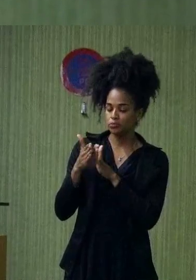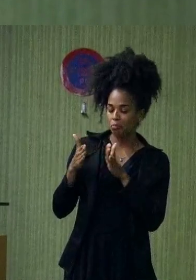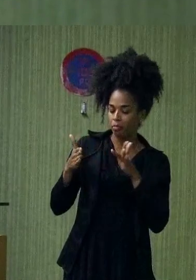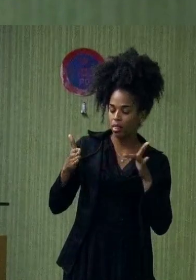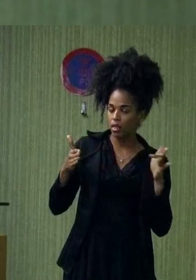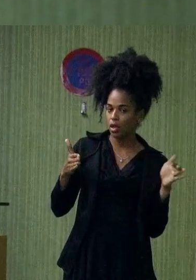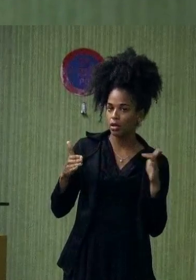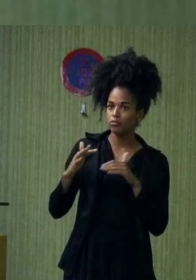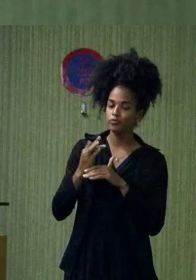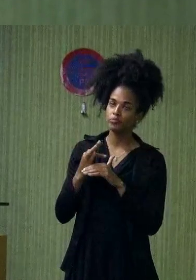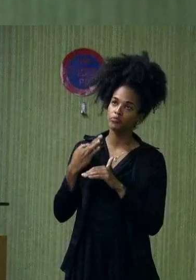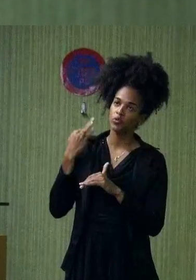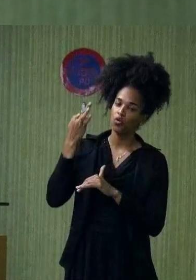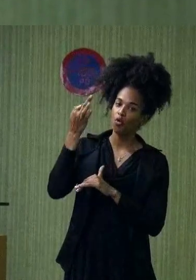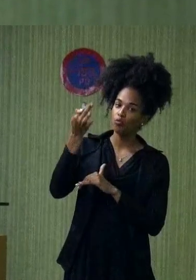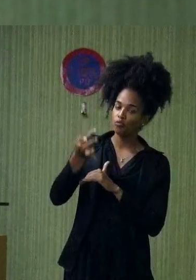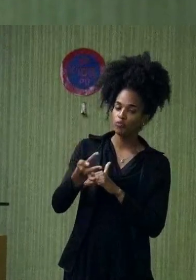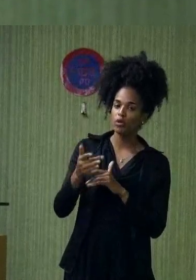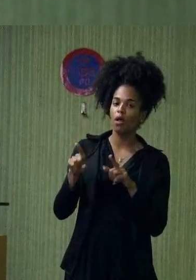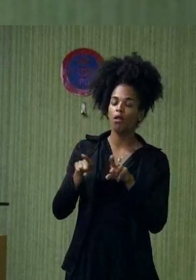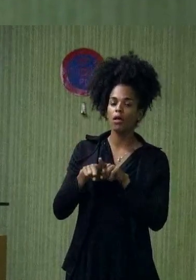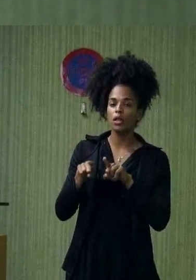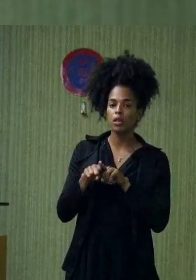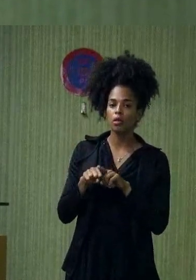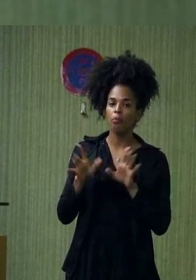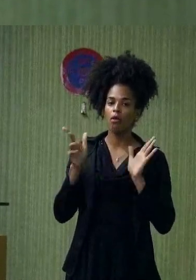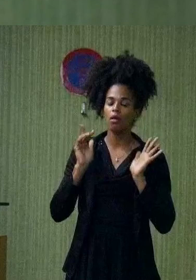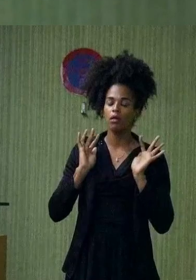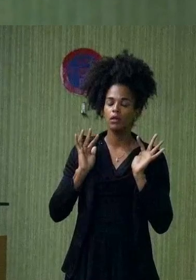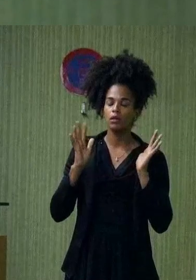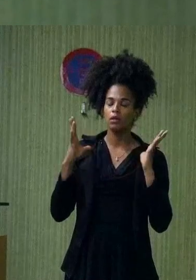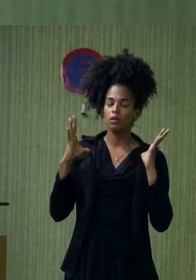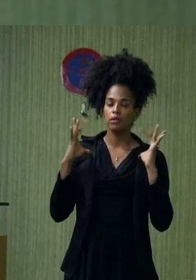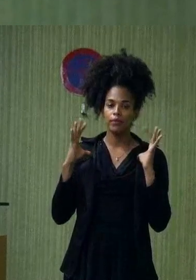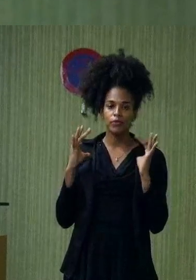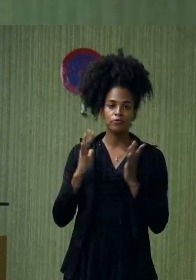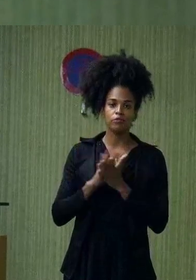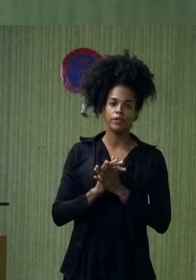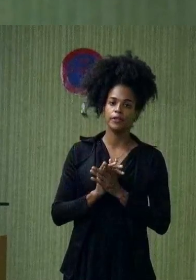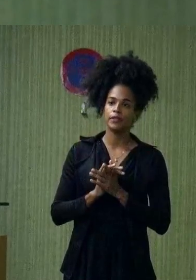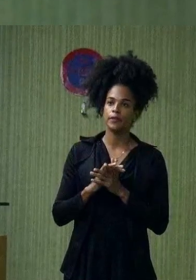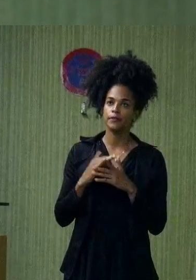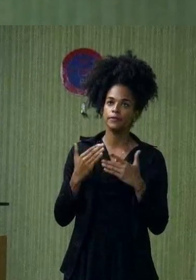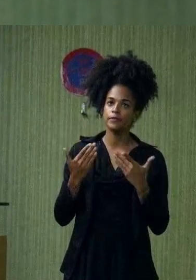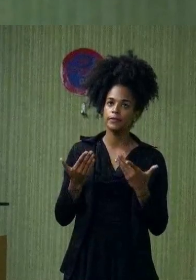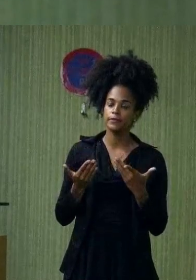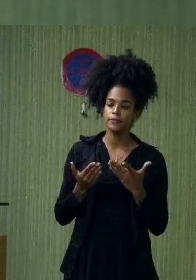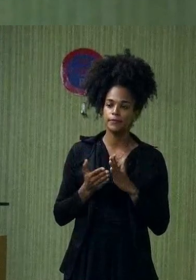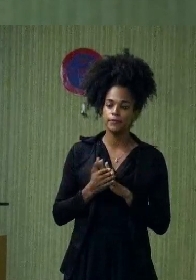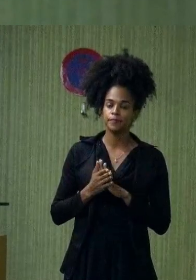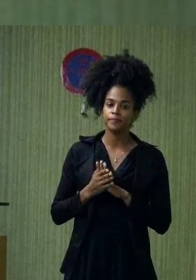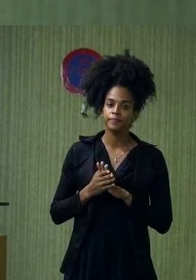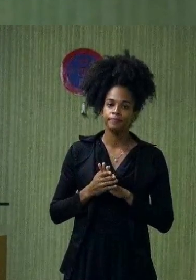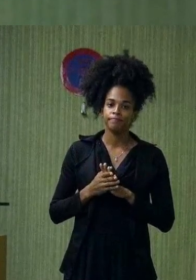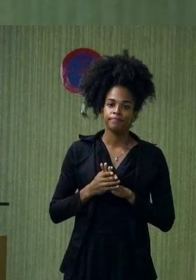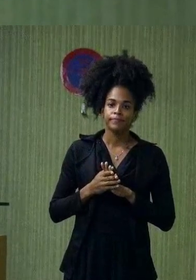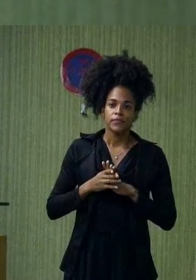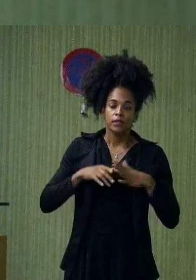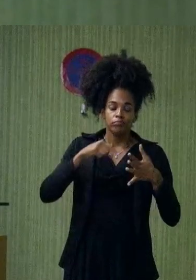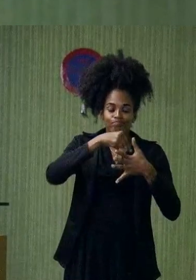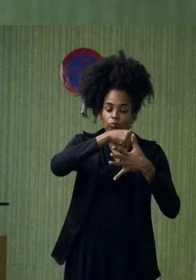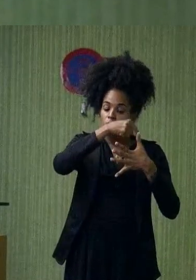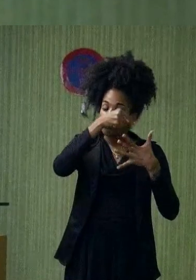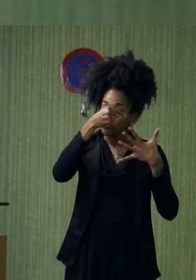adiamento do recesso também dois dias serão e remotas também vão ter aulas